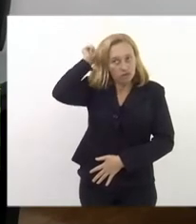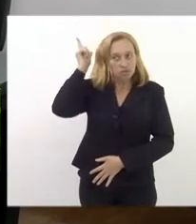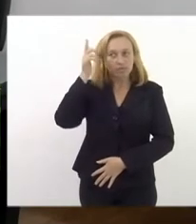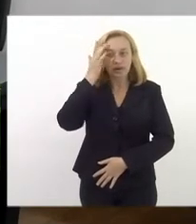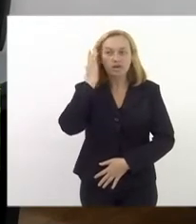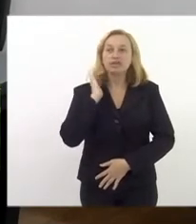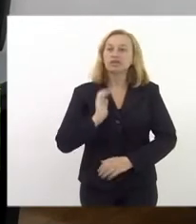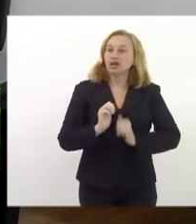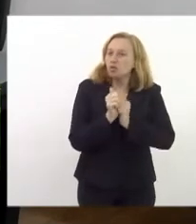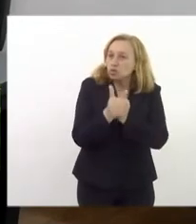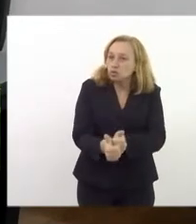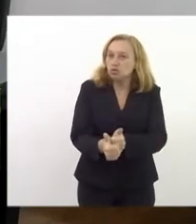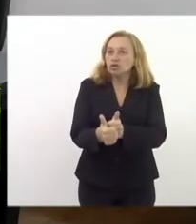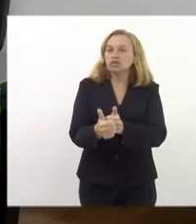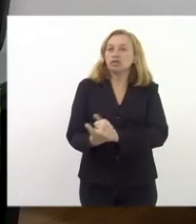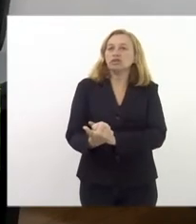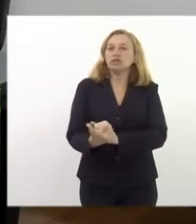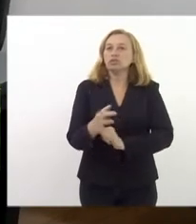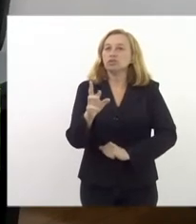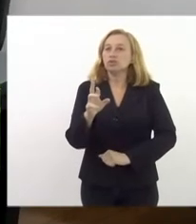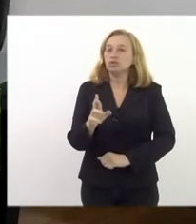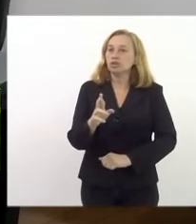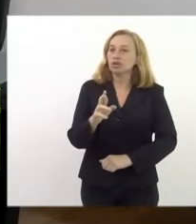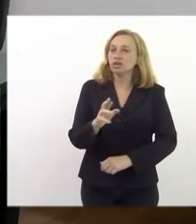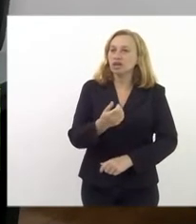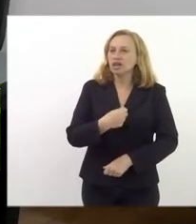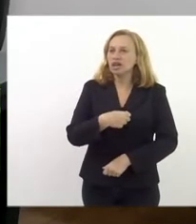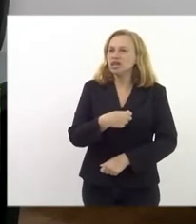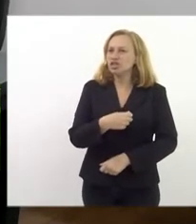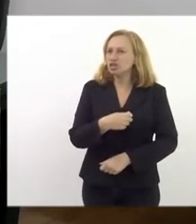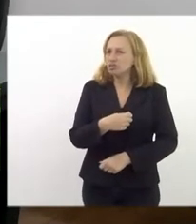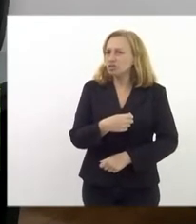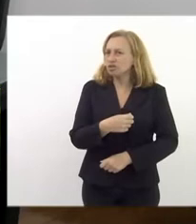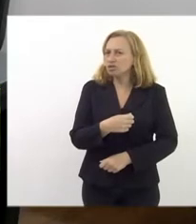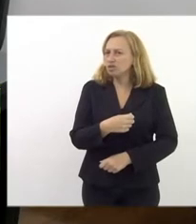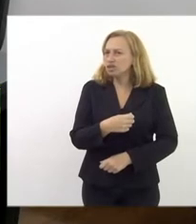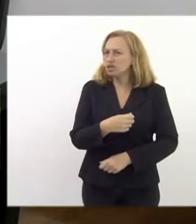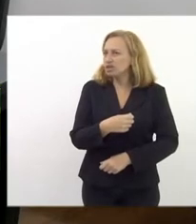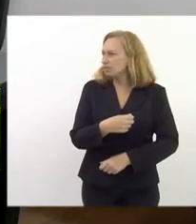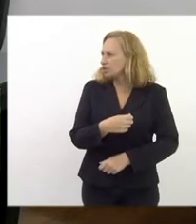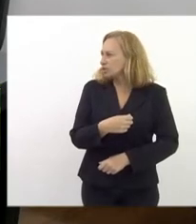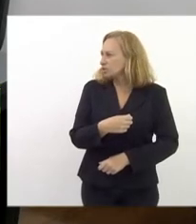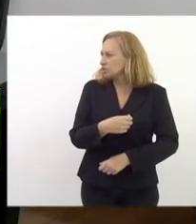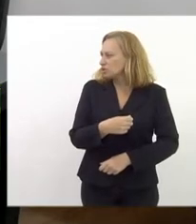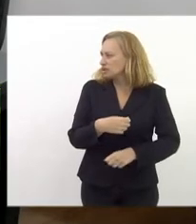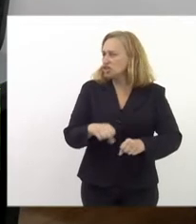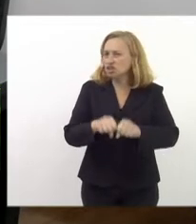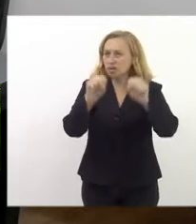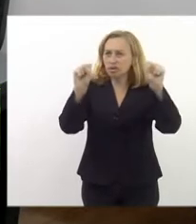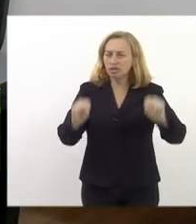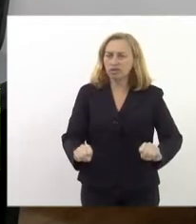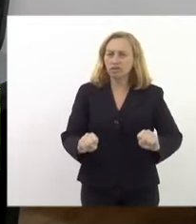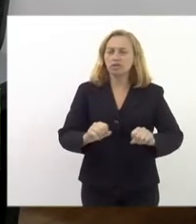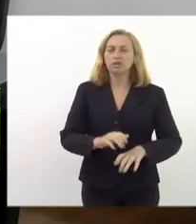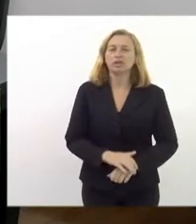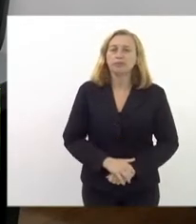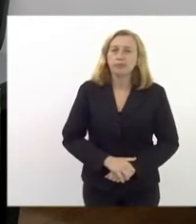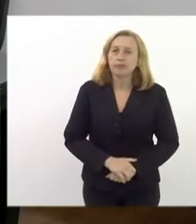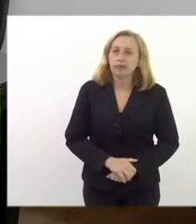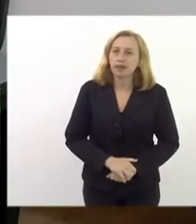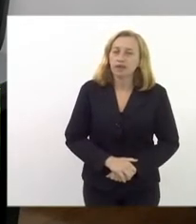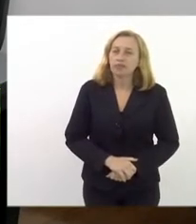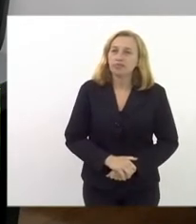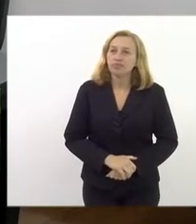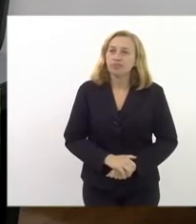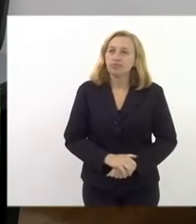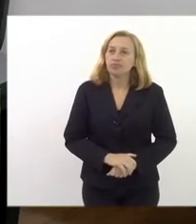na condução do regime, por muito menos por dever de ofício, mas por